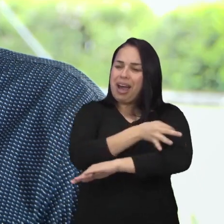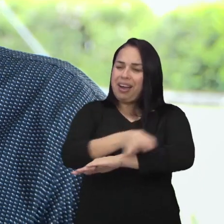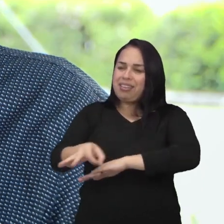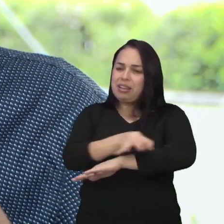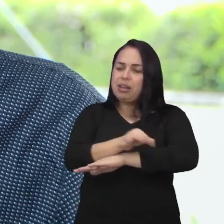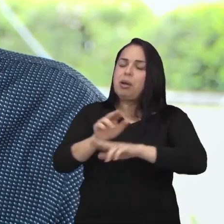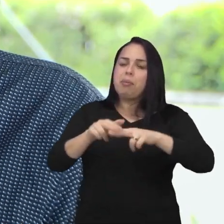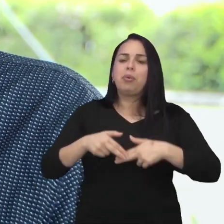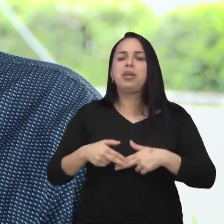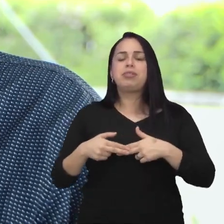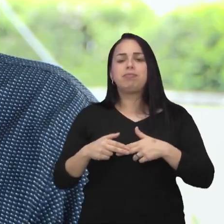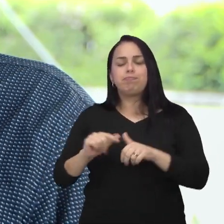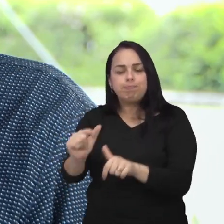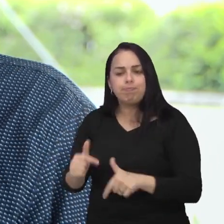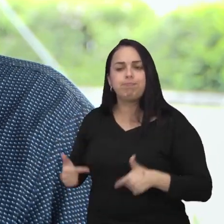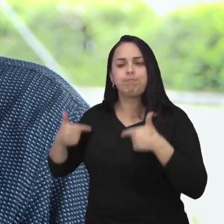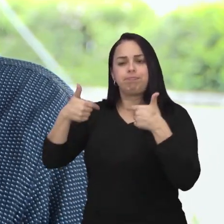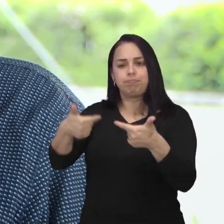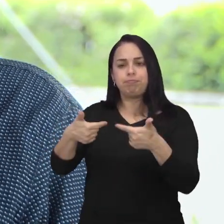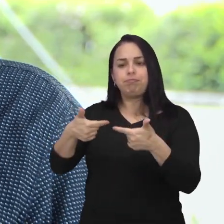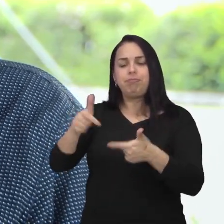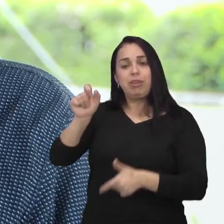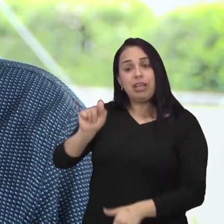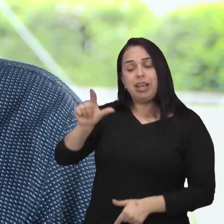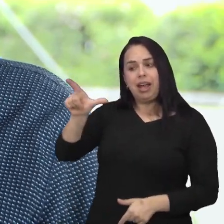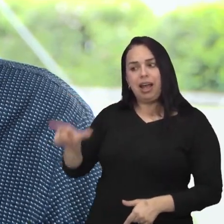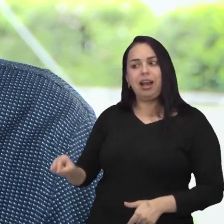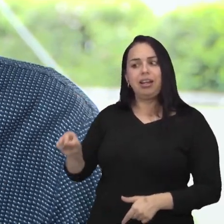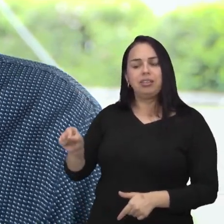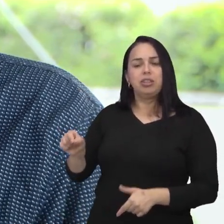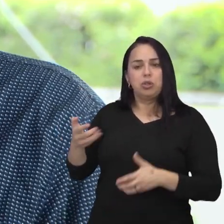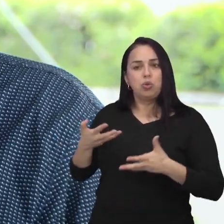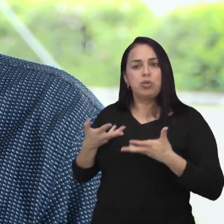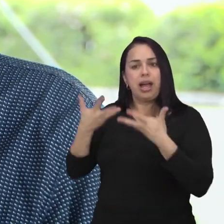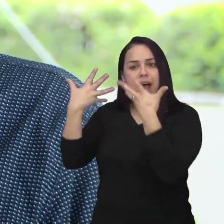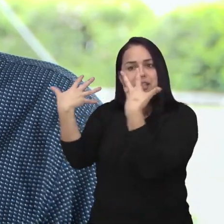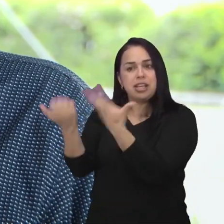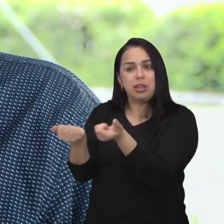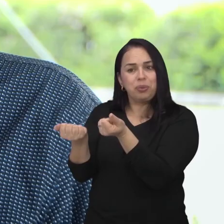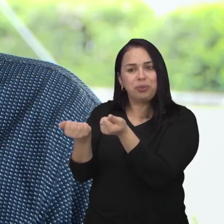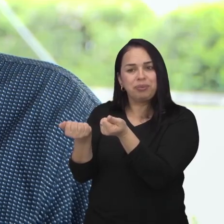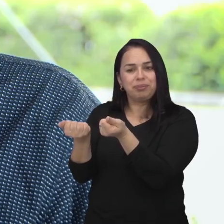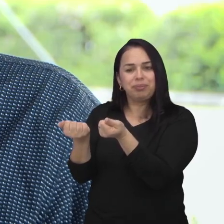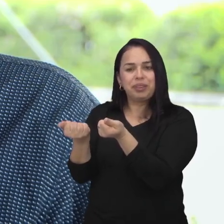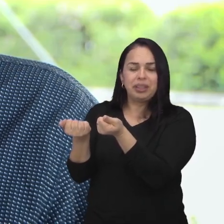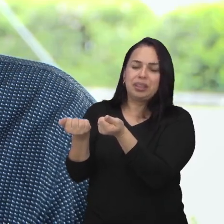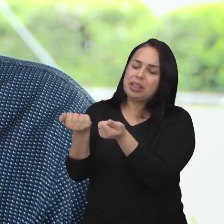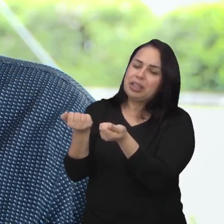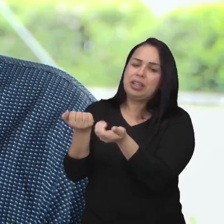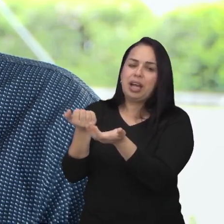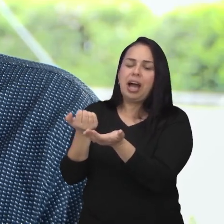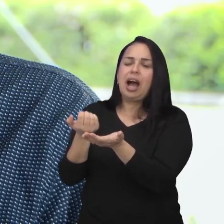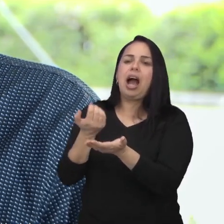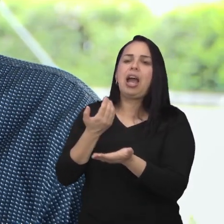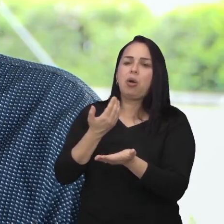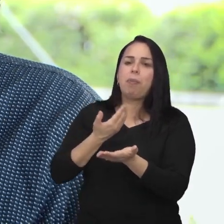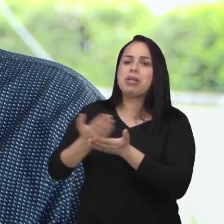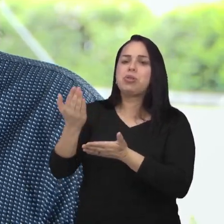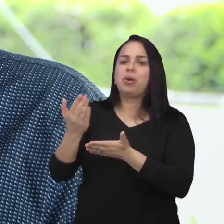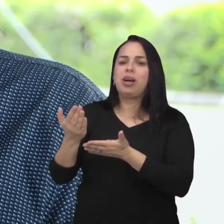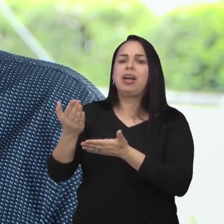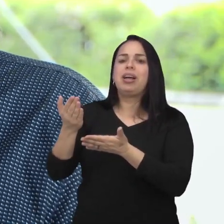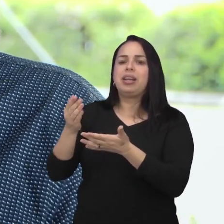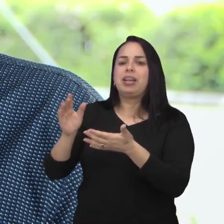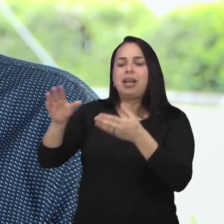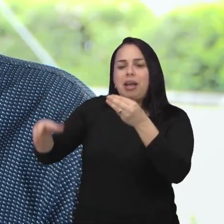arquitetura, nos engajamos nisso. E a Fundação nos abrigou, e passou a